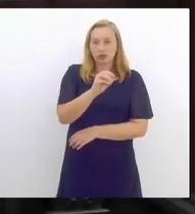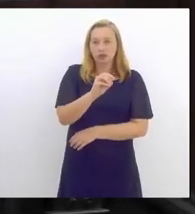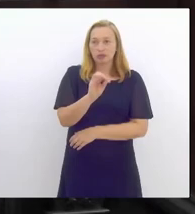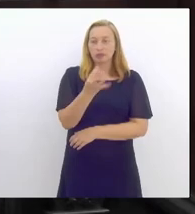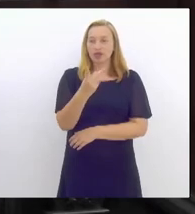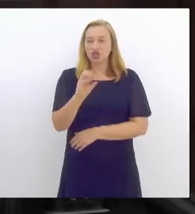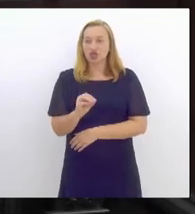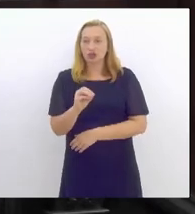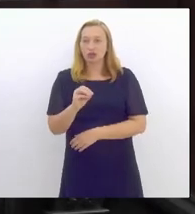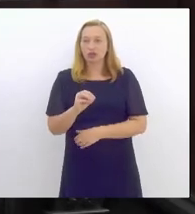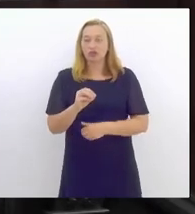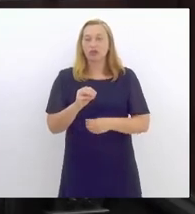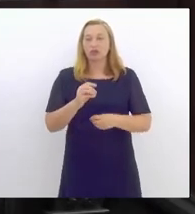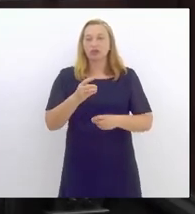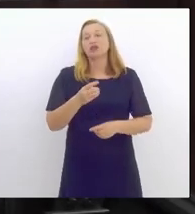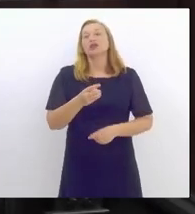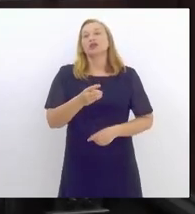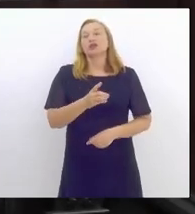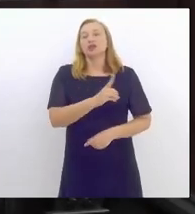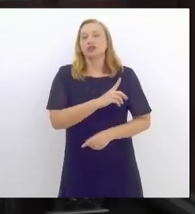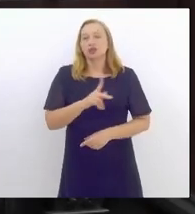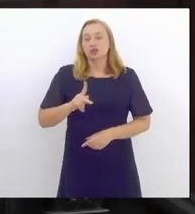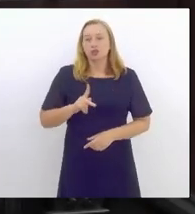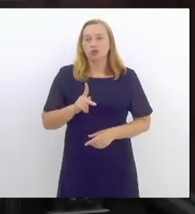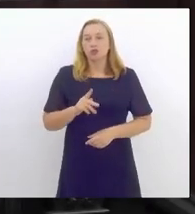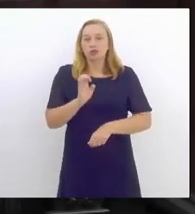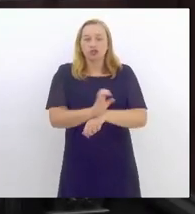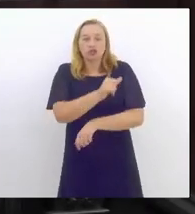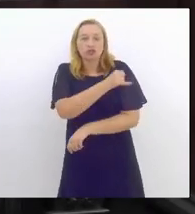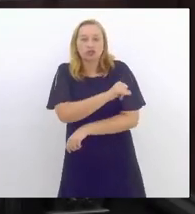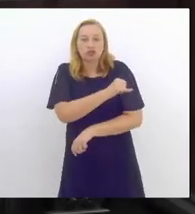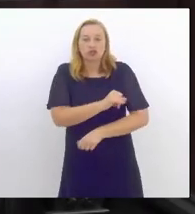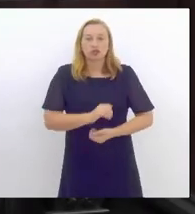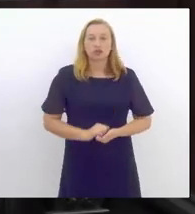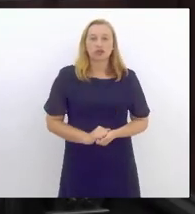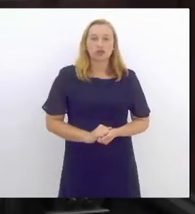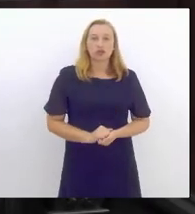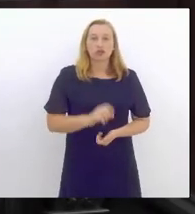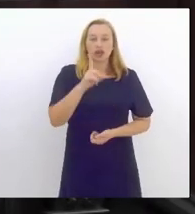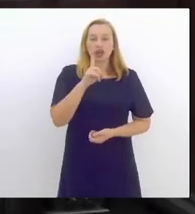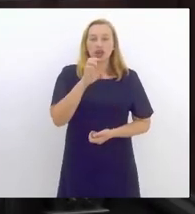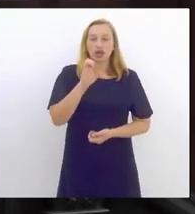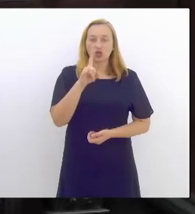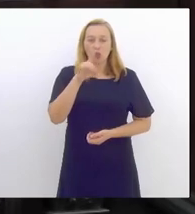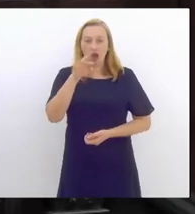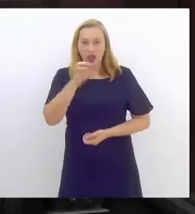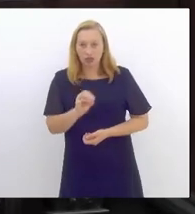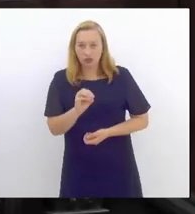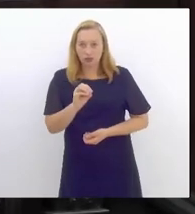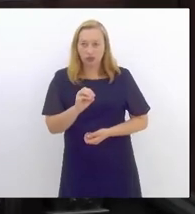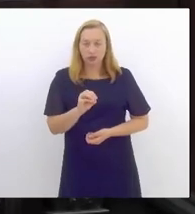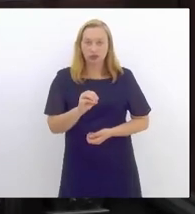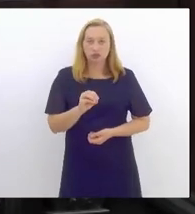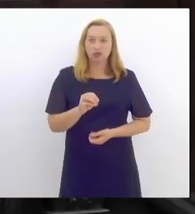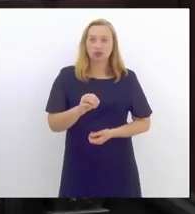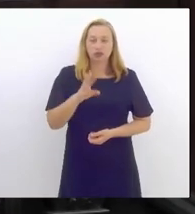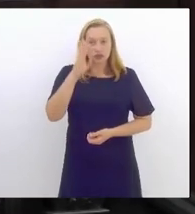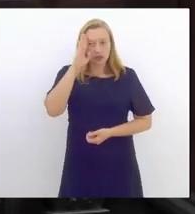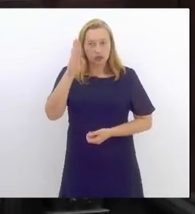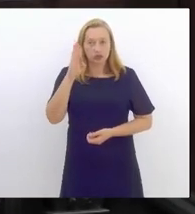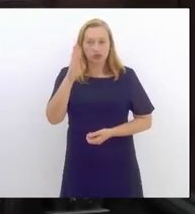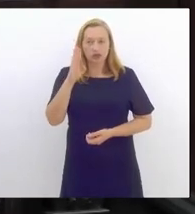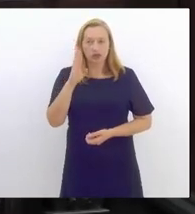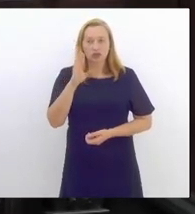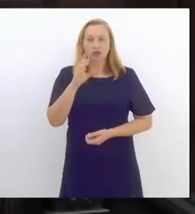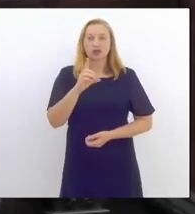defensor público-geral do Estado do Rio de Janeiro. O senhor Eduardo Machado Vasques, comandante do 1º Distrito